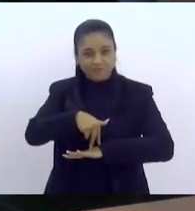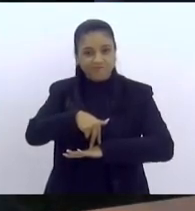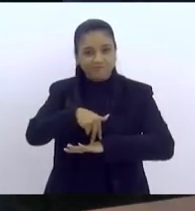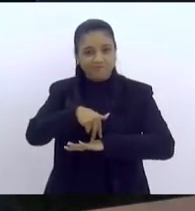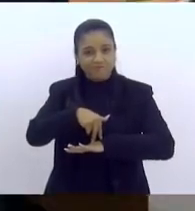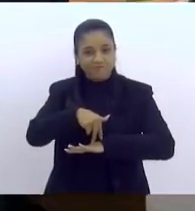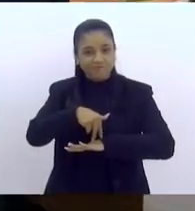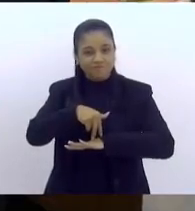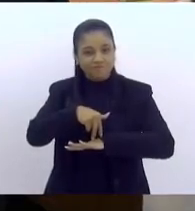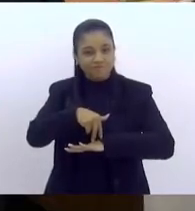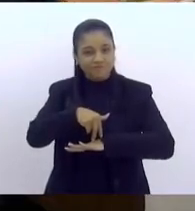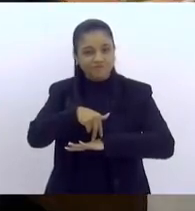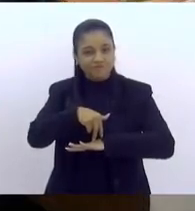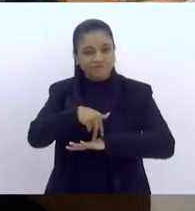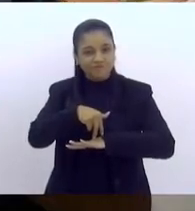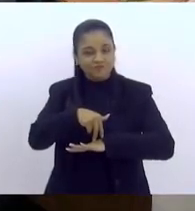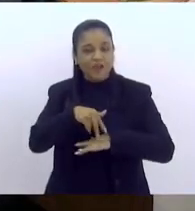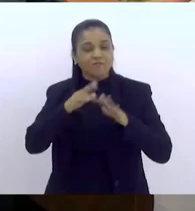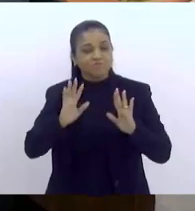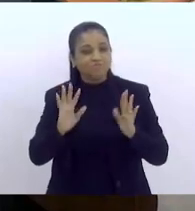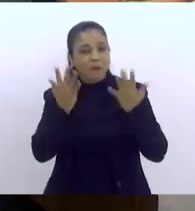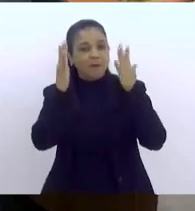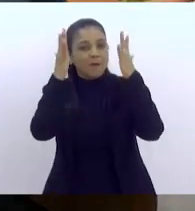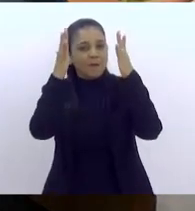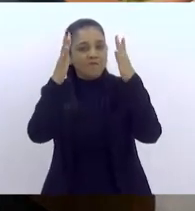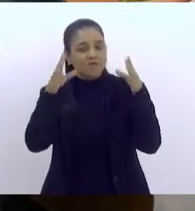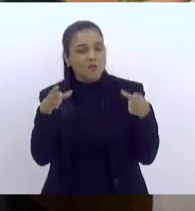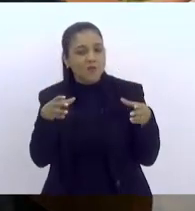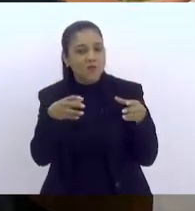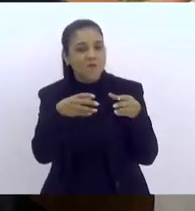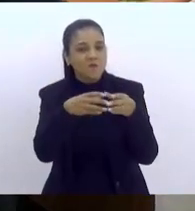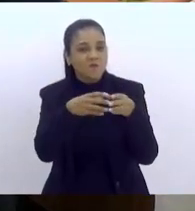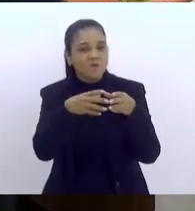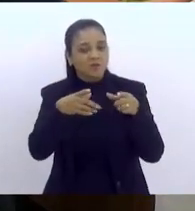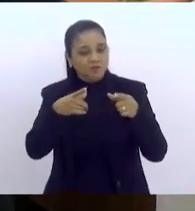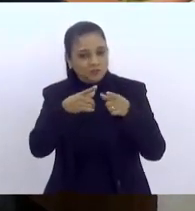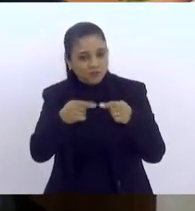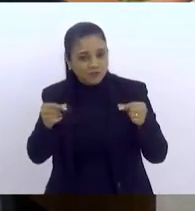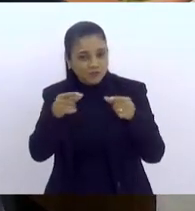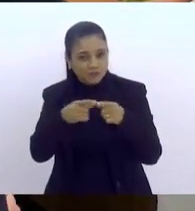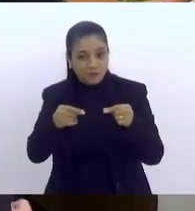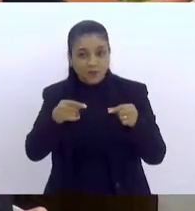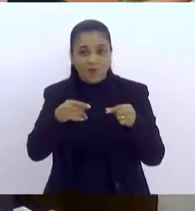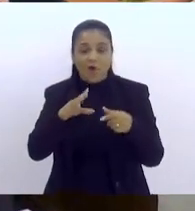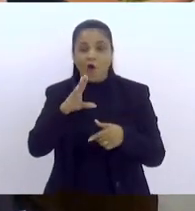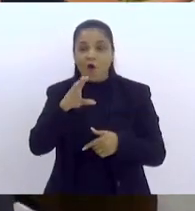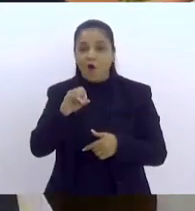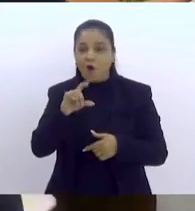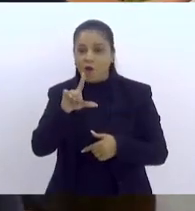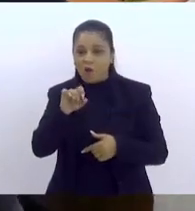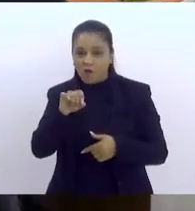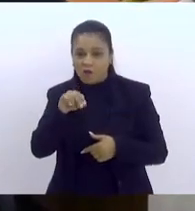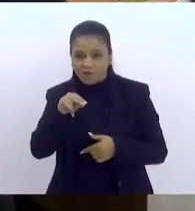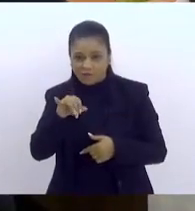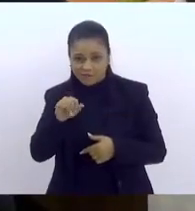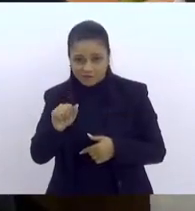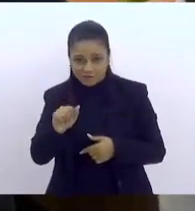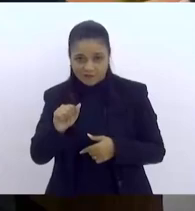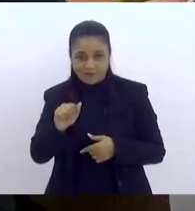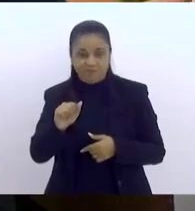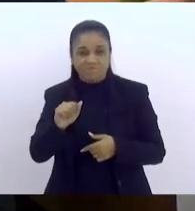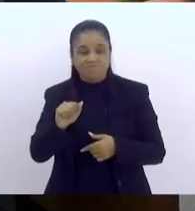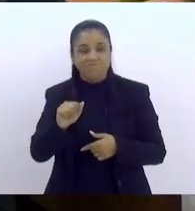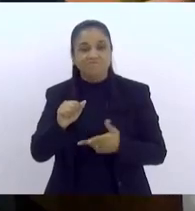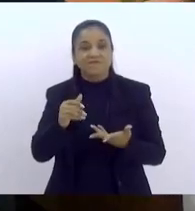os nossos louvores à colônia japonesa. que devemos à colônia japonesa contar com o